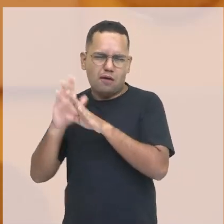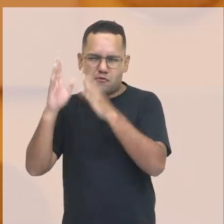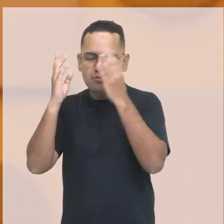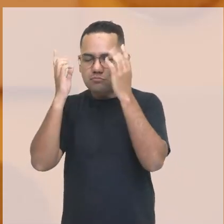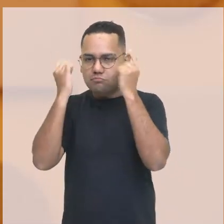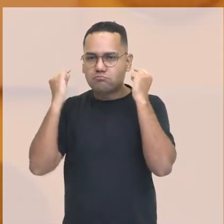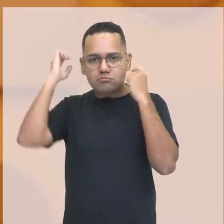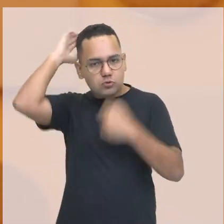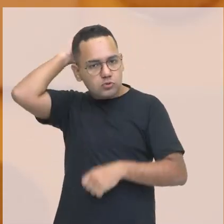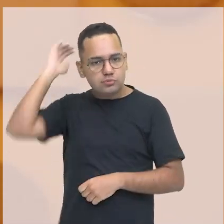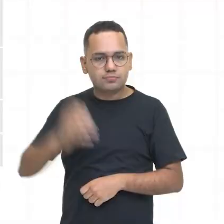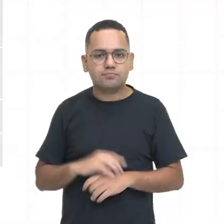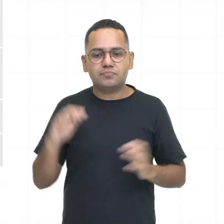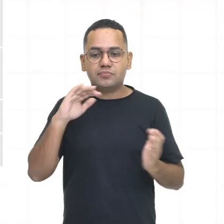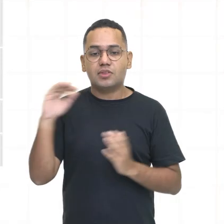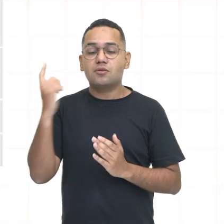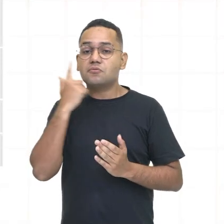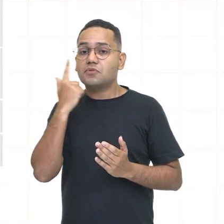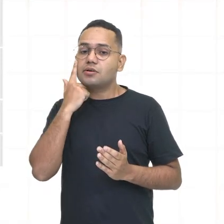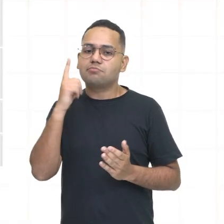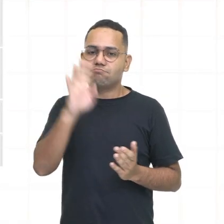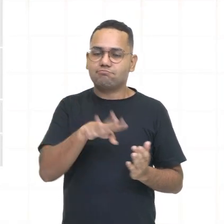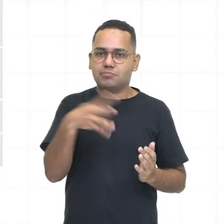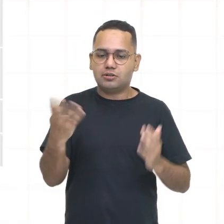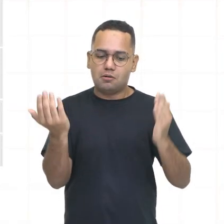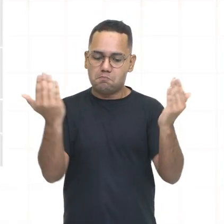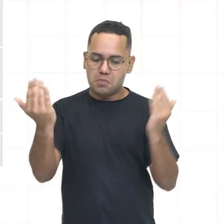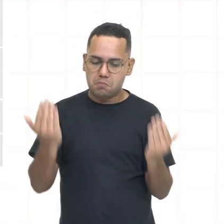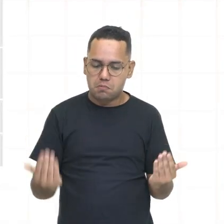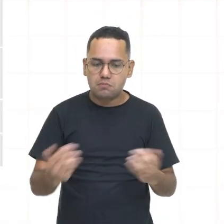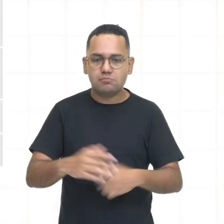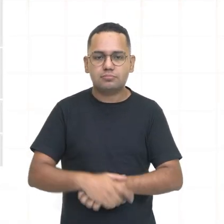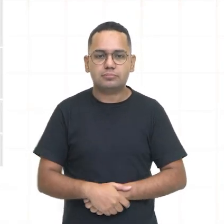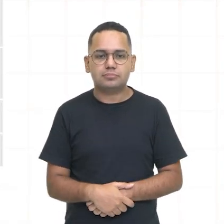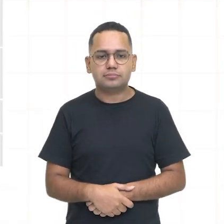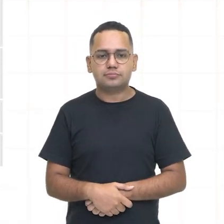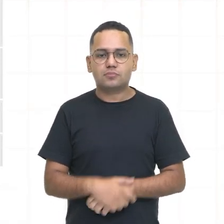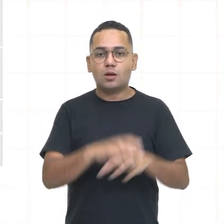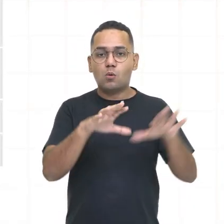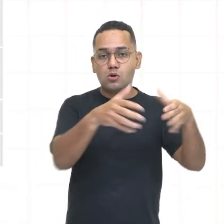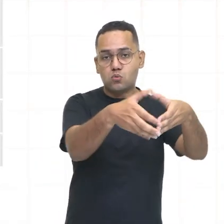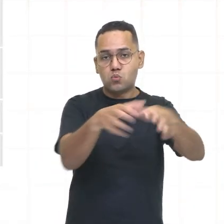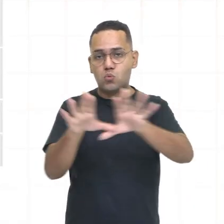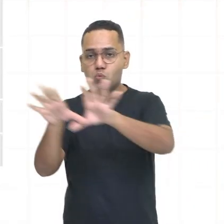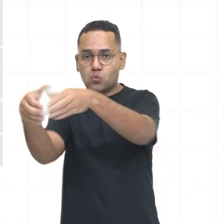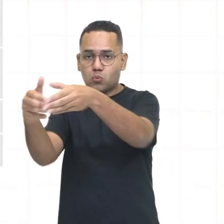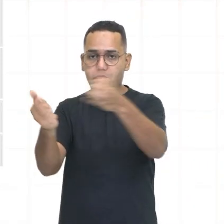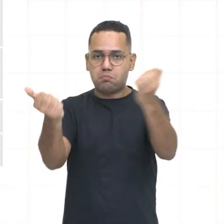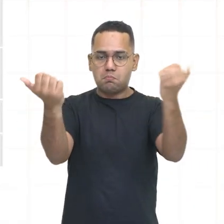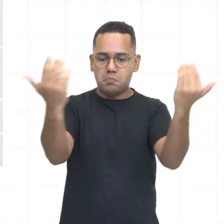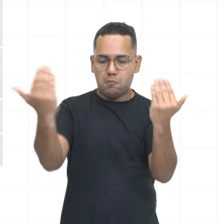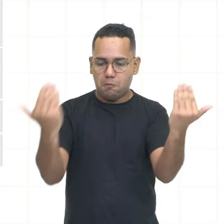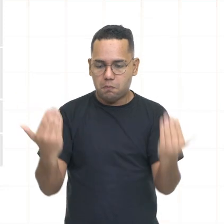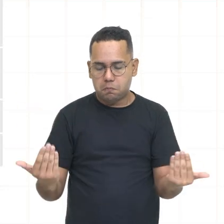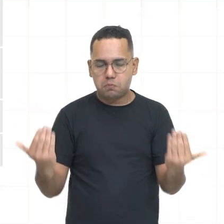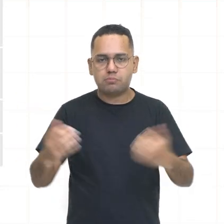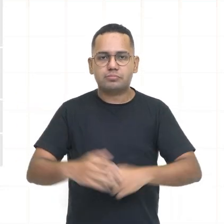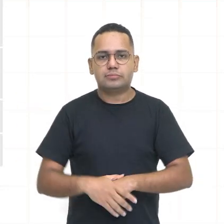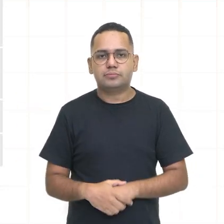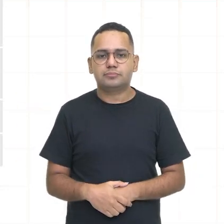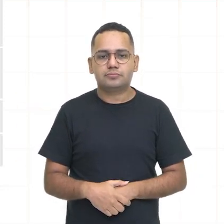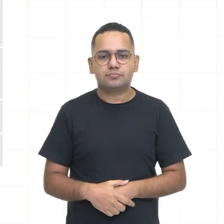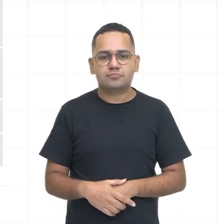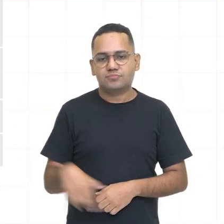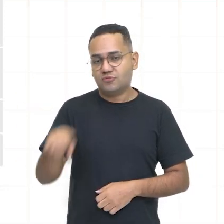que vou trazer para vocês, uma planilha bem interessante, que vai nos mostrar as características, os principais pontos entre